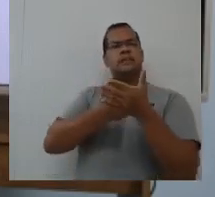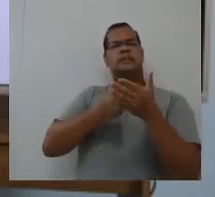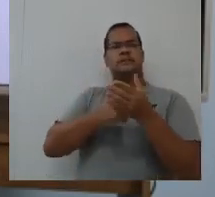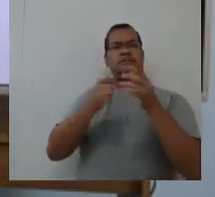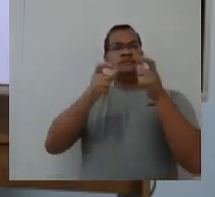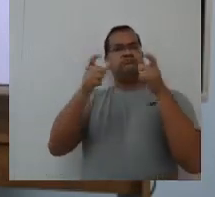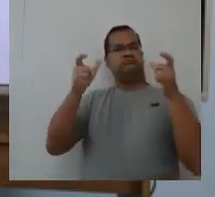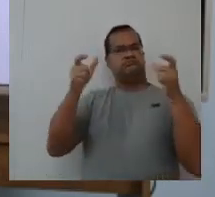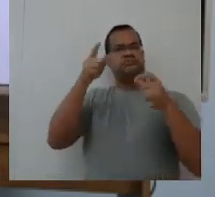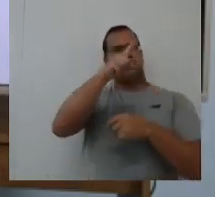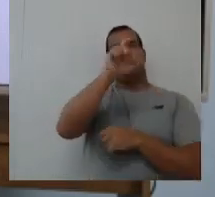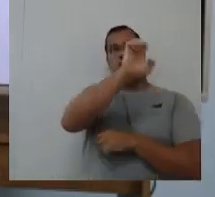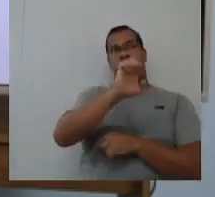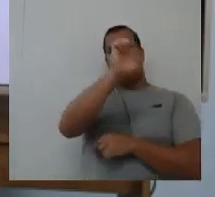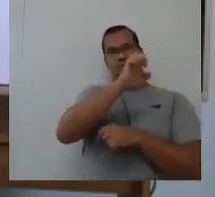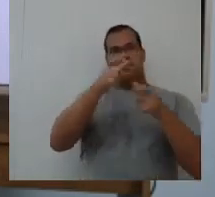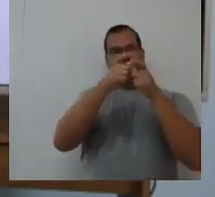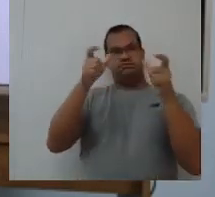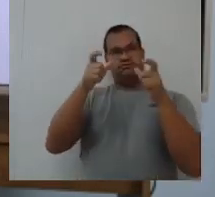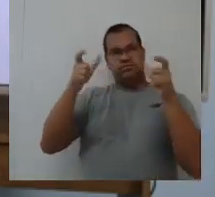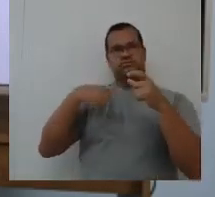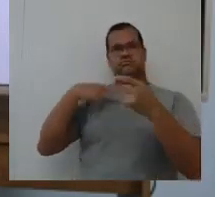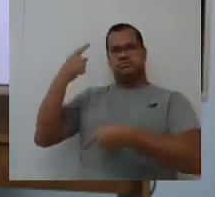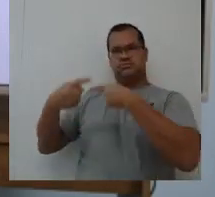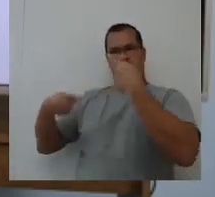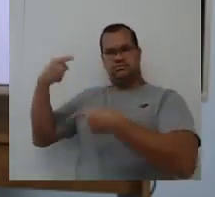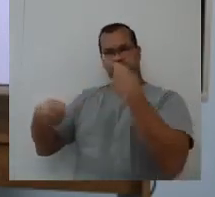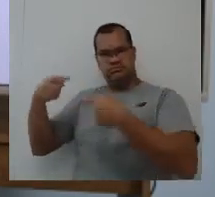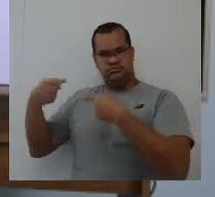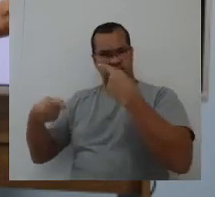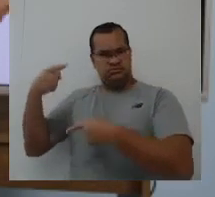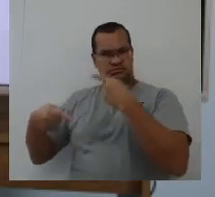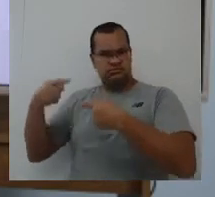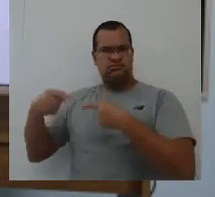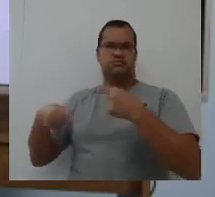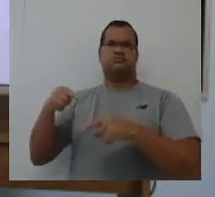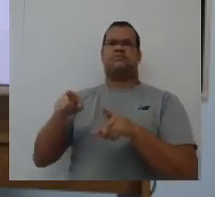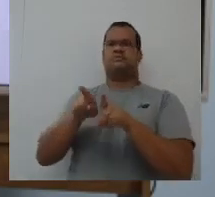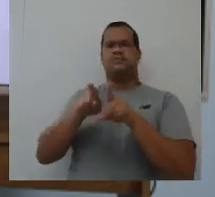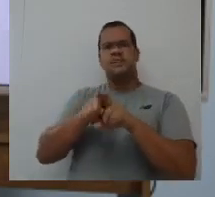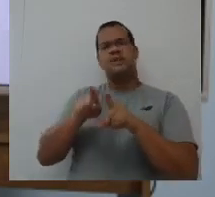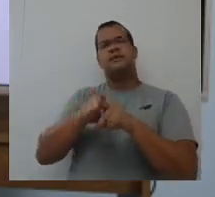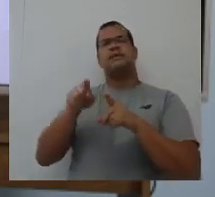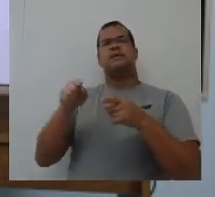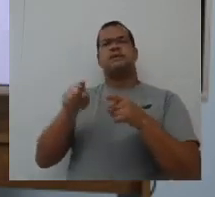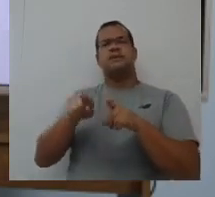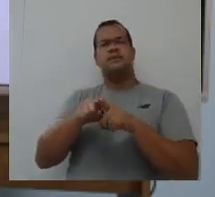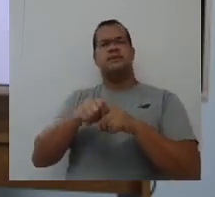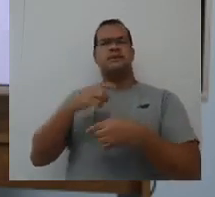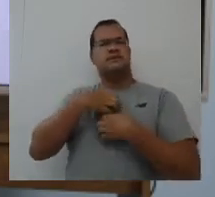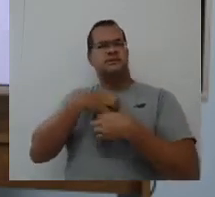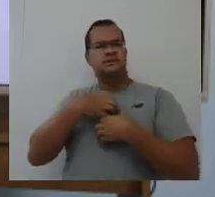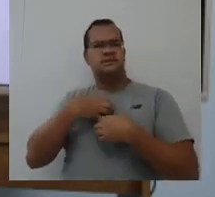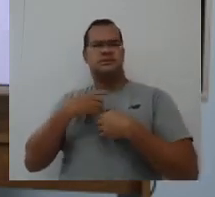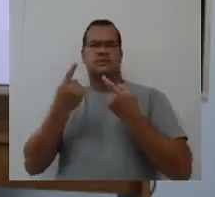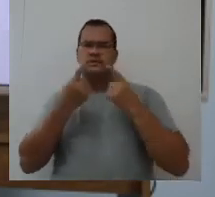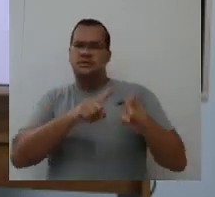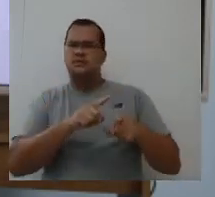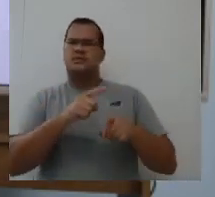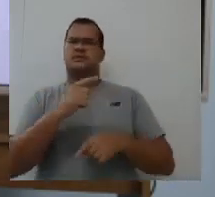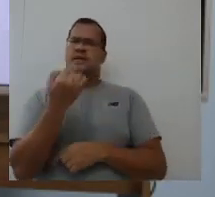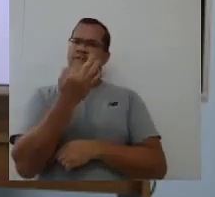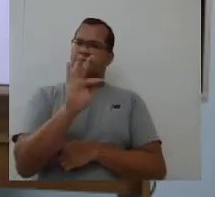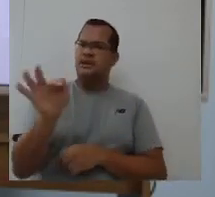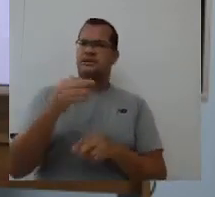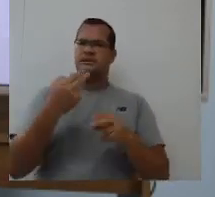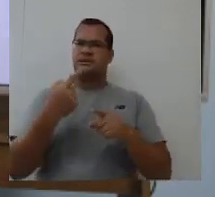com que as nações europeias disputassem fronteiras. A Guerra Franco-Prussiana, em 1870, deixou um sentimento de revanche na França